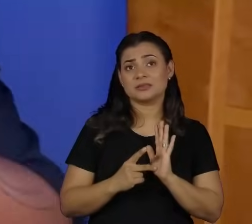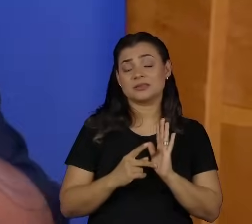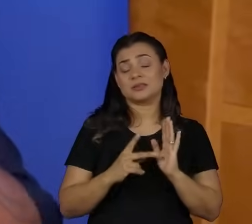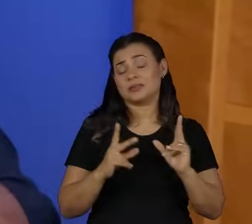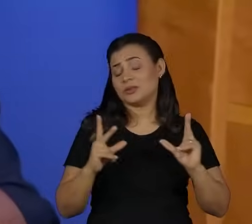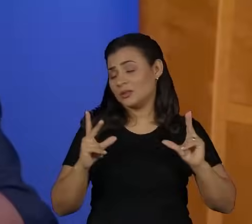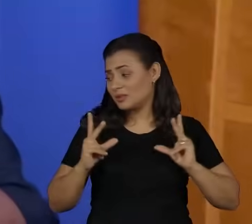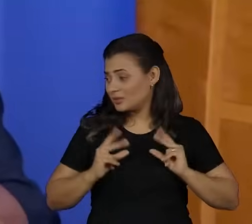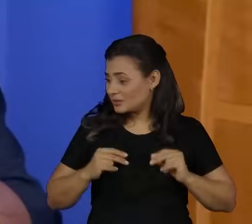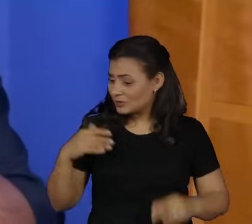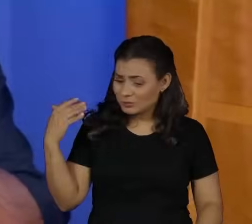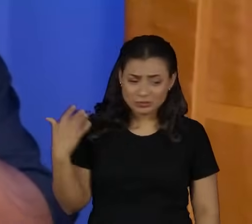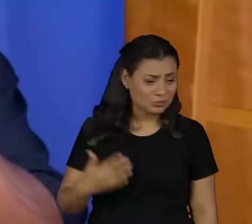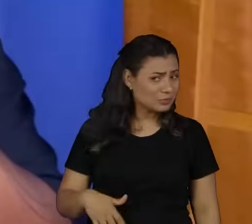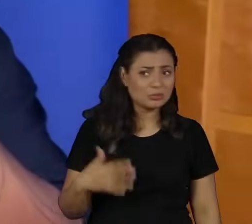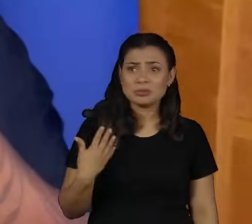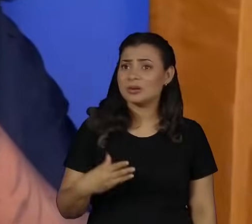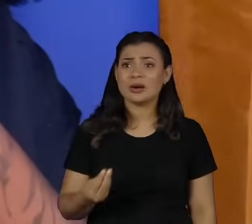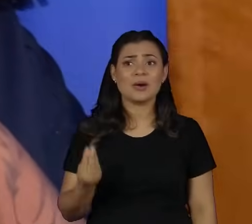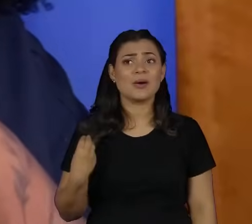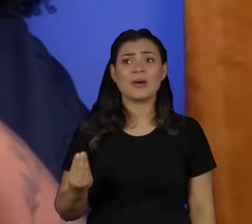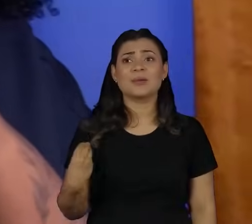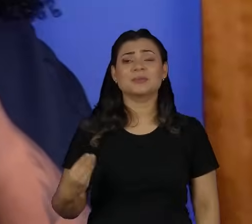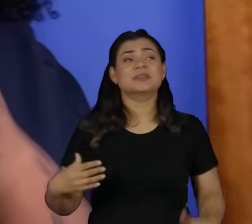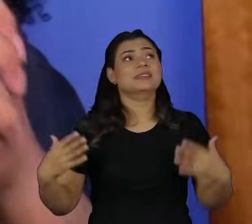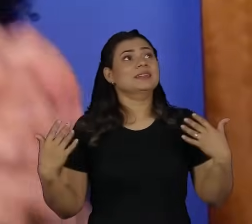Meu Deus do céu, o que foi isso?